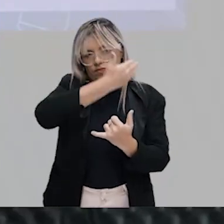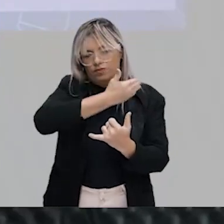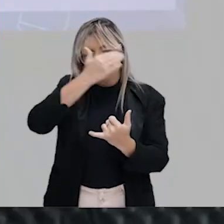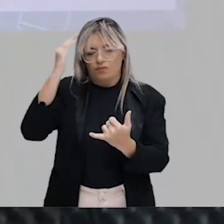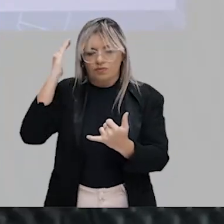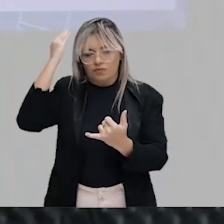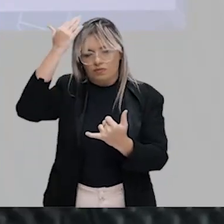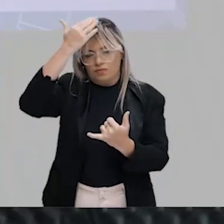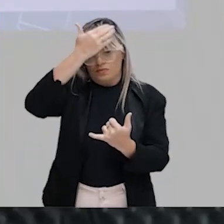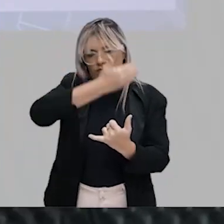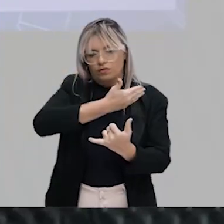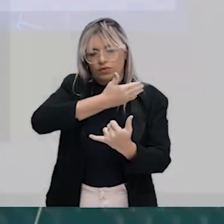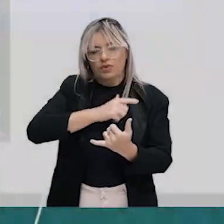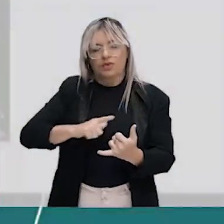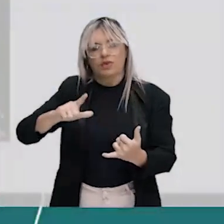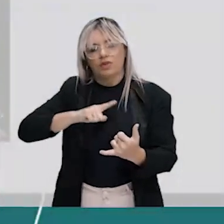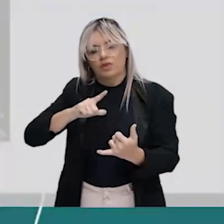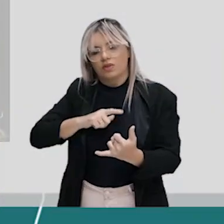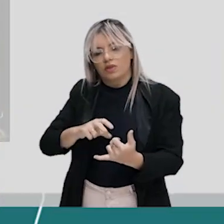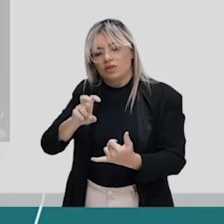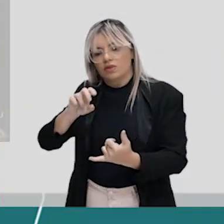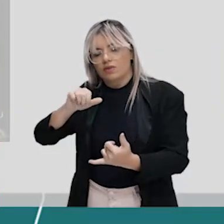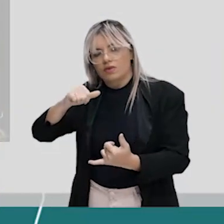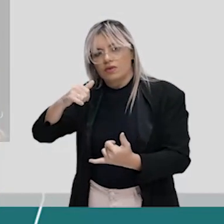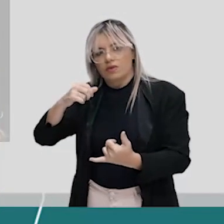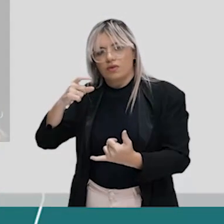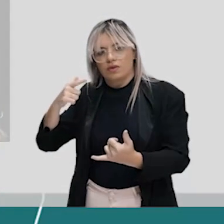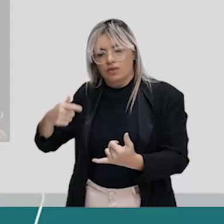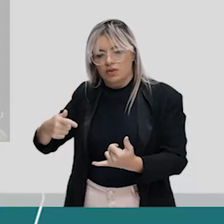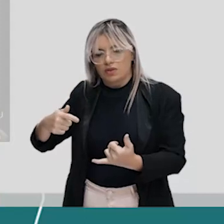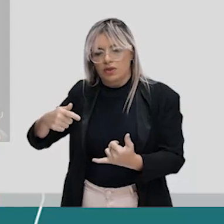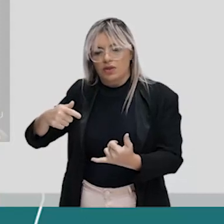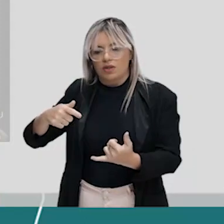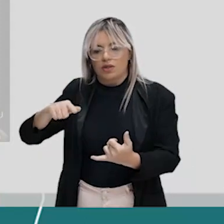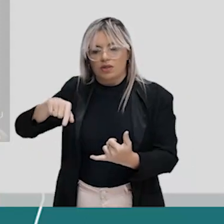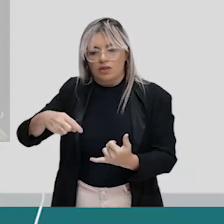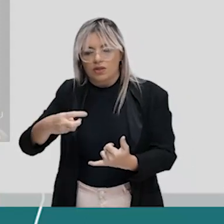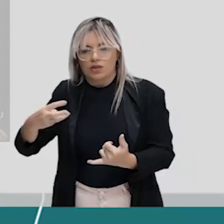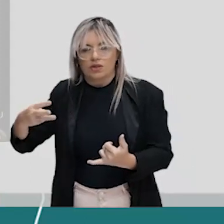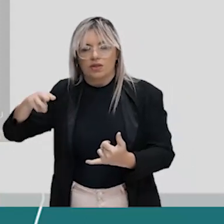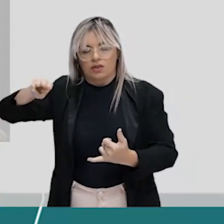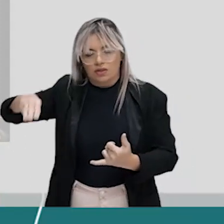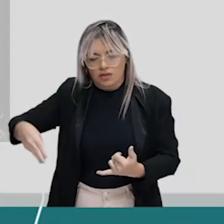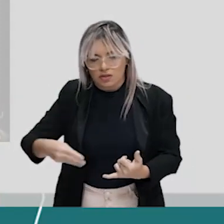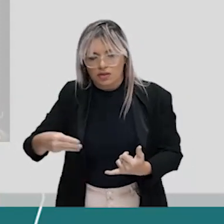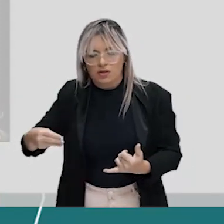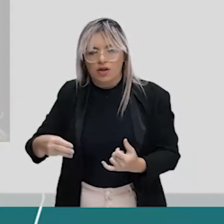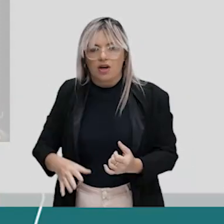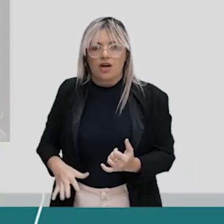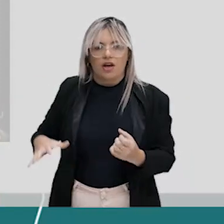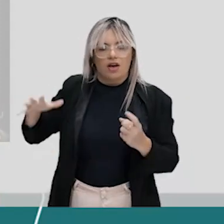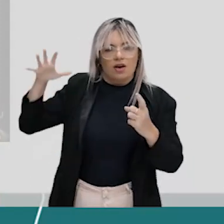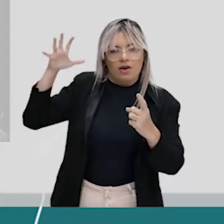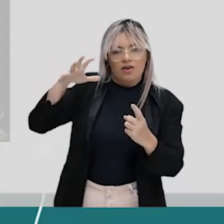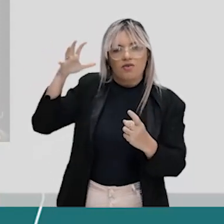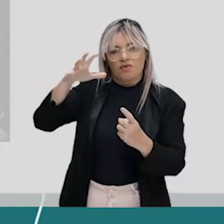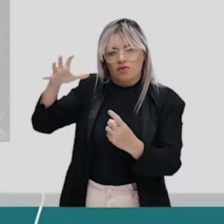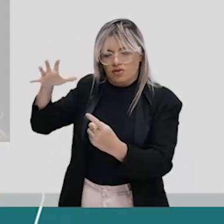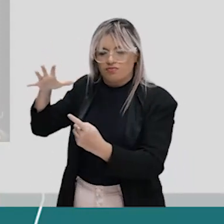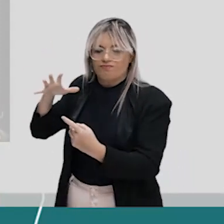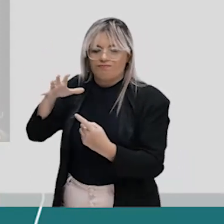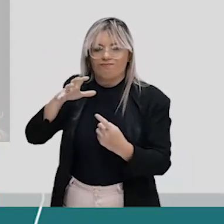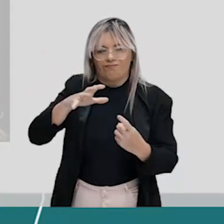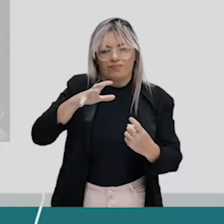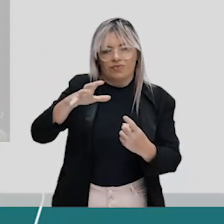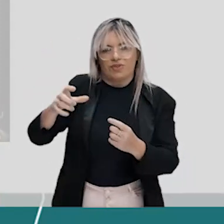tem 57 milhões de seguidores, ó, é um influencer, ele pode influenciar bastante. Ele pode